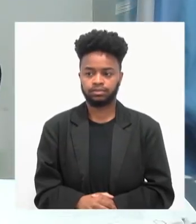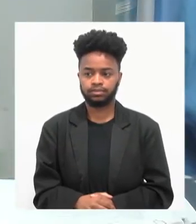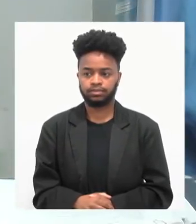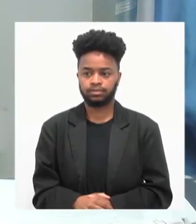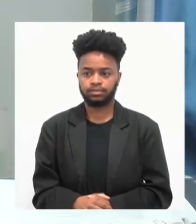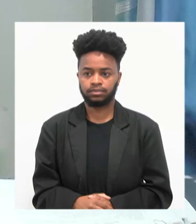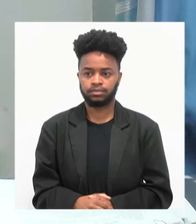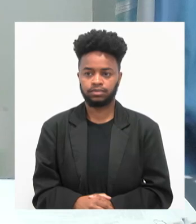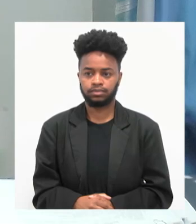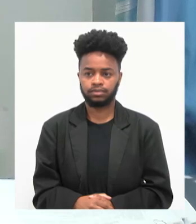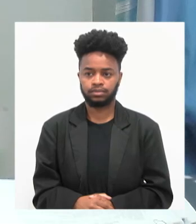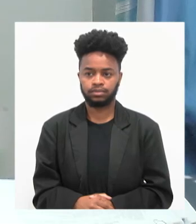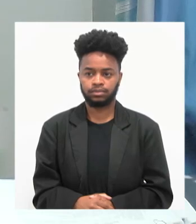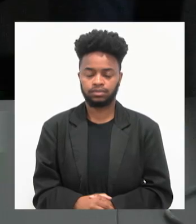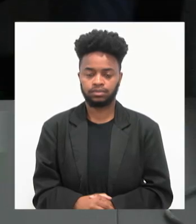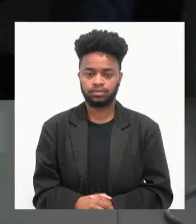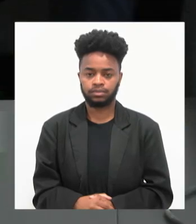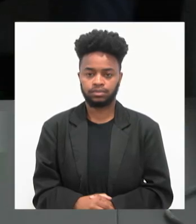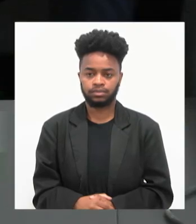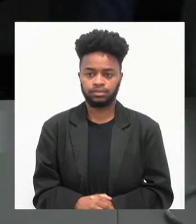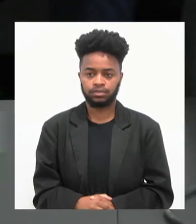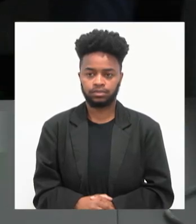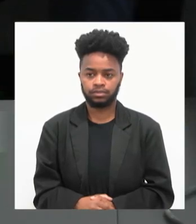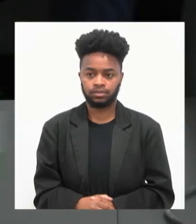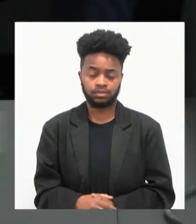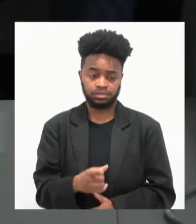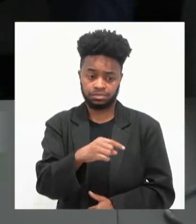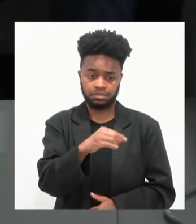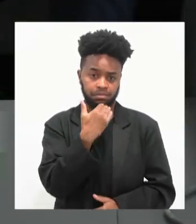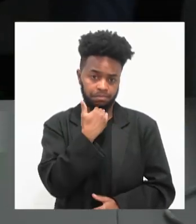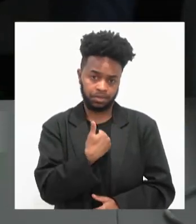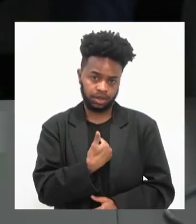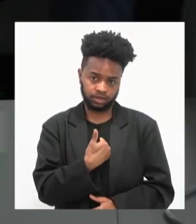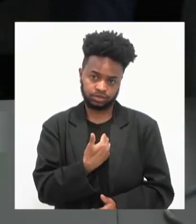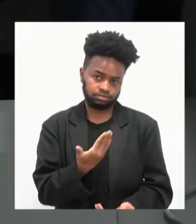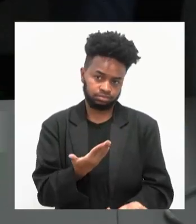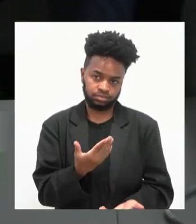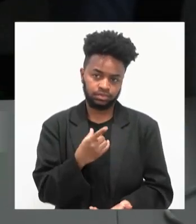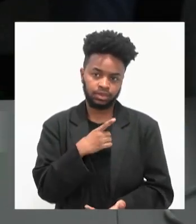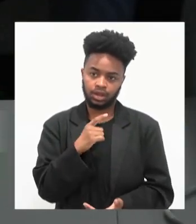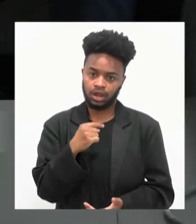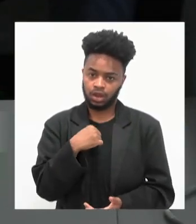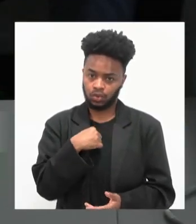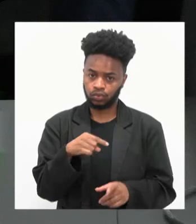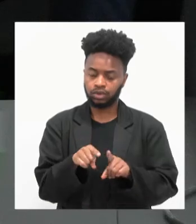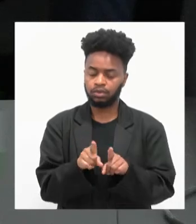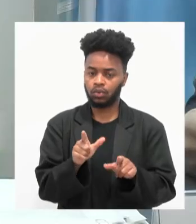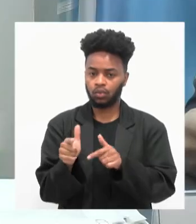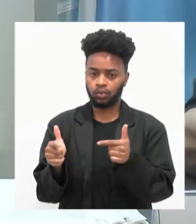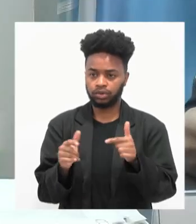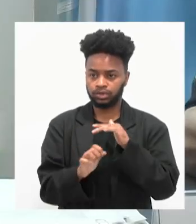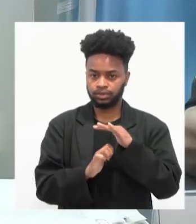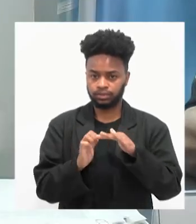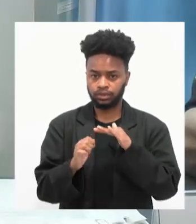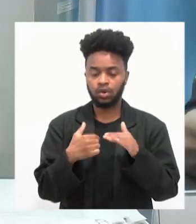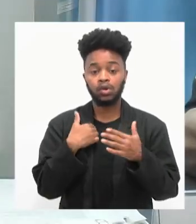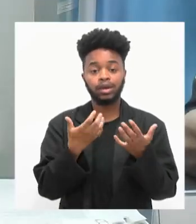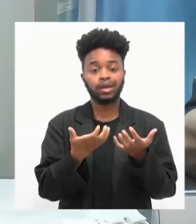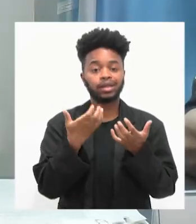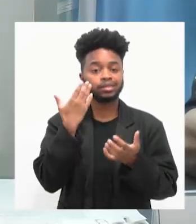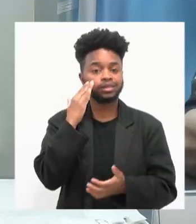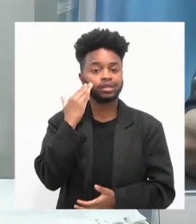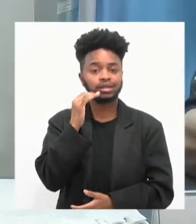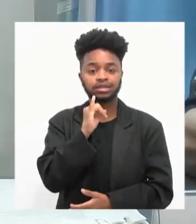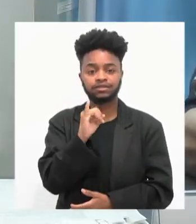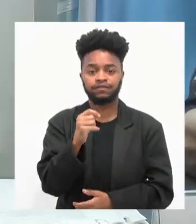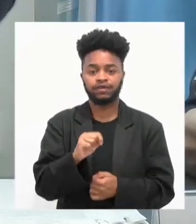que... É solicitado, né? Sim. Vai outra empresa. Não, só para entender se a sua empresa faz, sei lá,